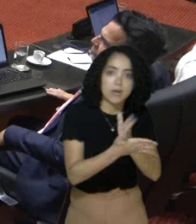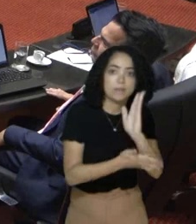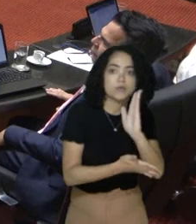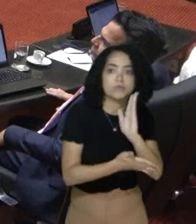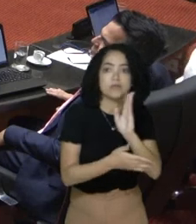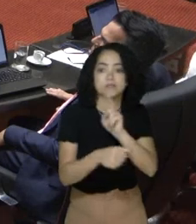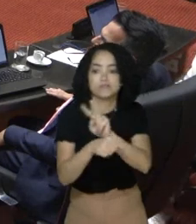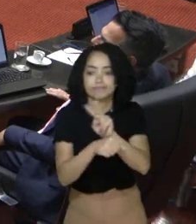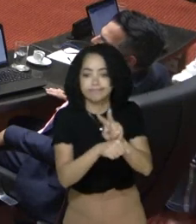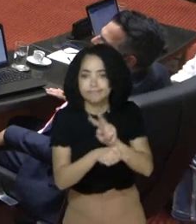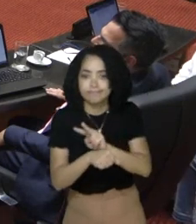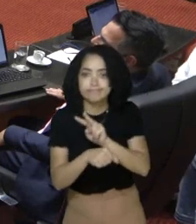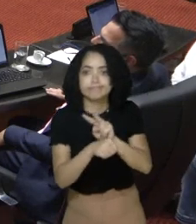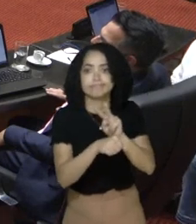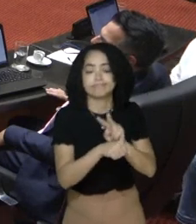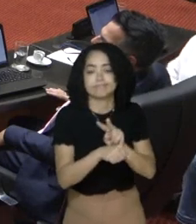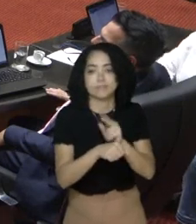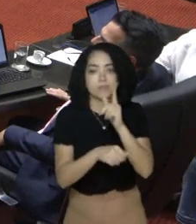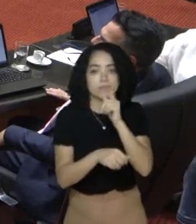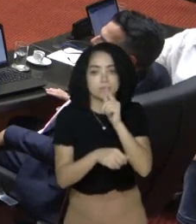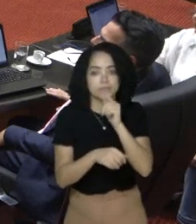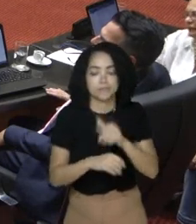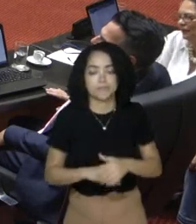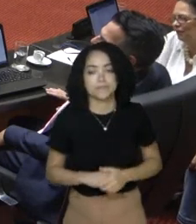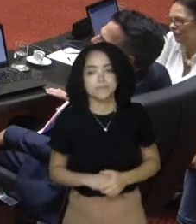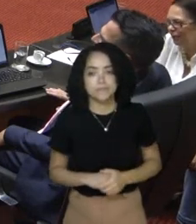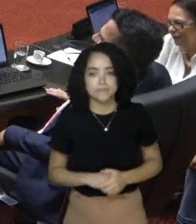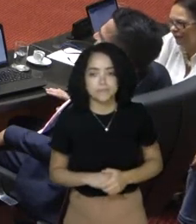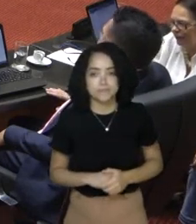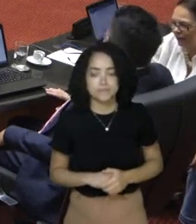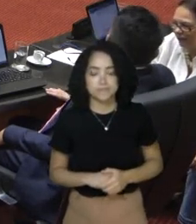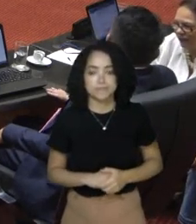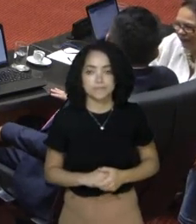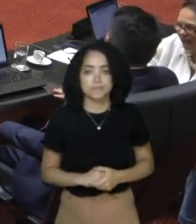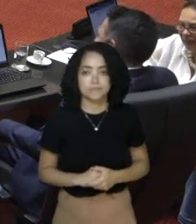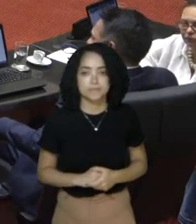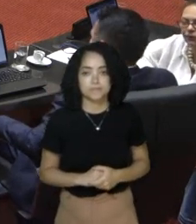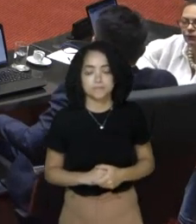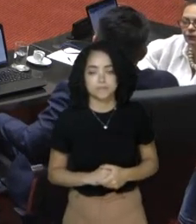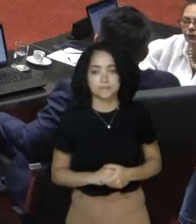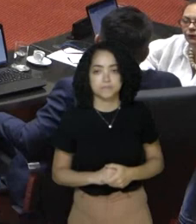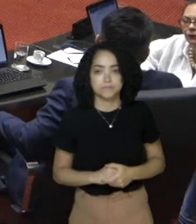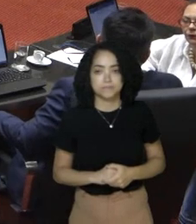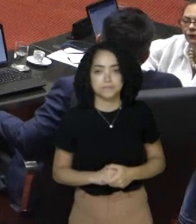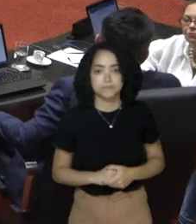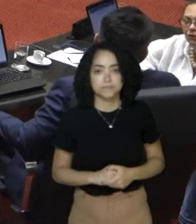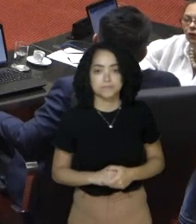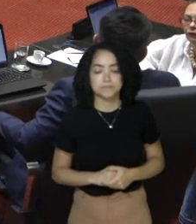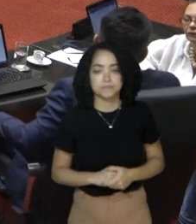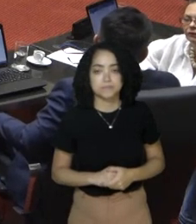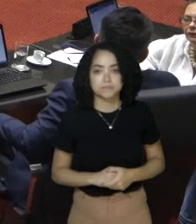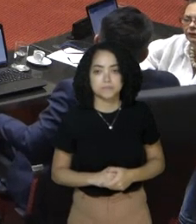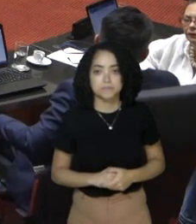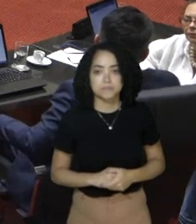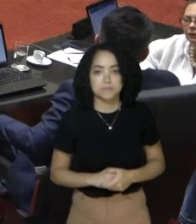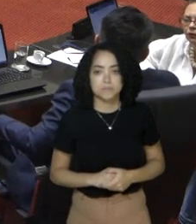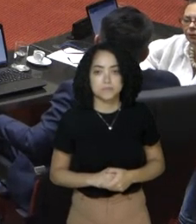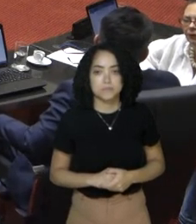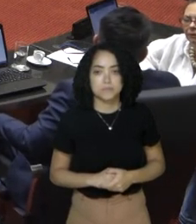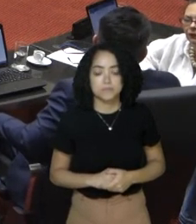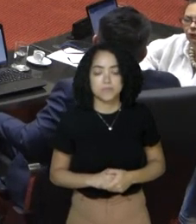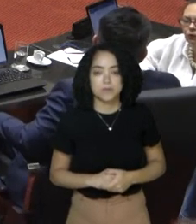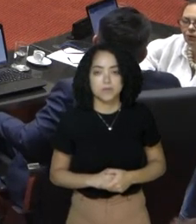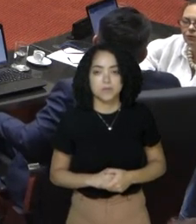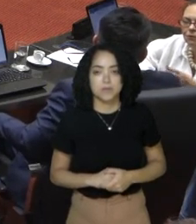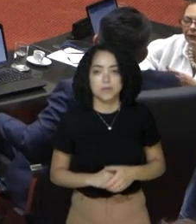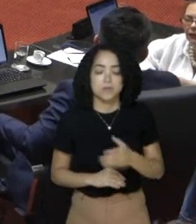preservação e proteção da água. Muito obrigado. Obrigado, nossa, deputado presidente. Ivan. Ainda, deputado Ismael. Com todo